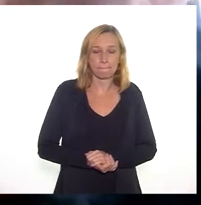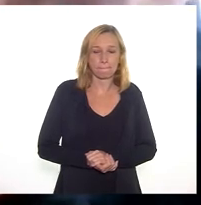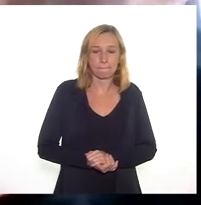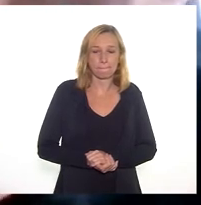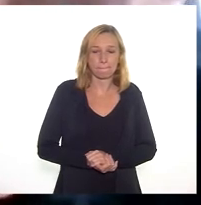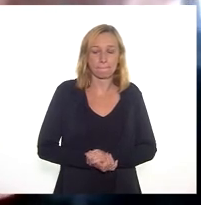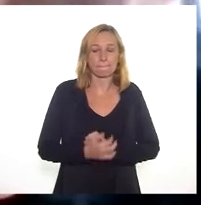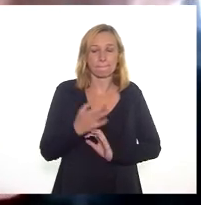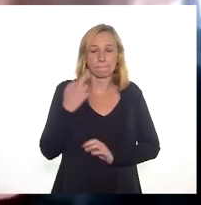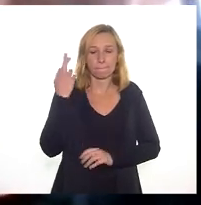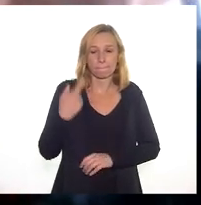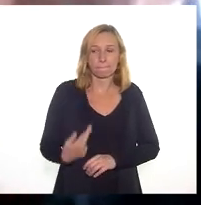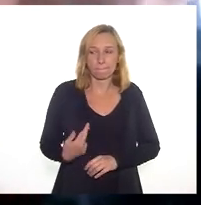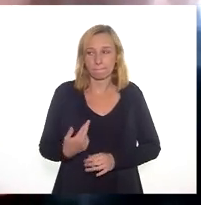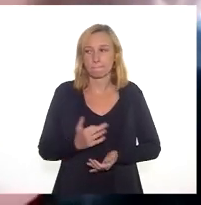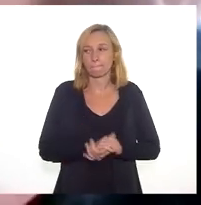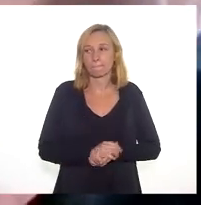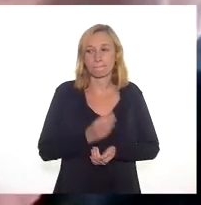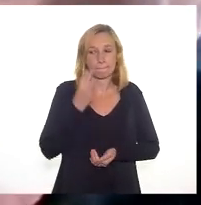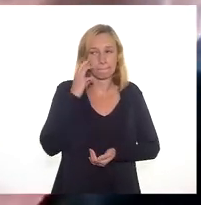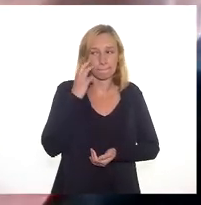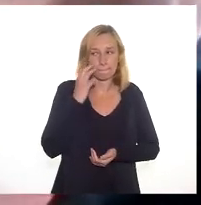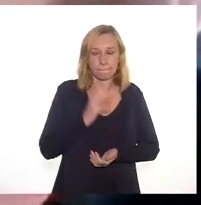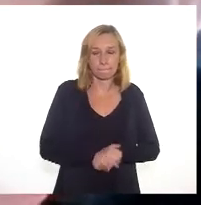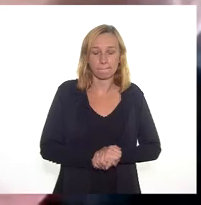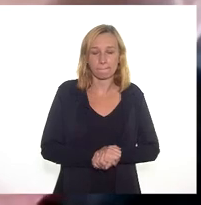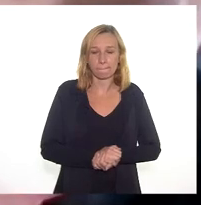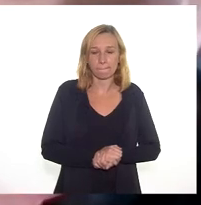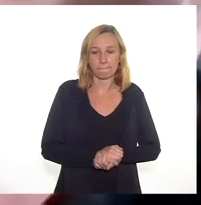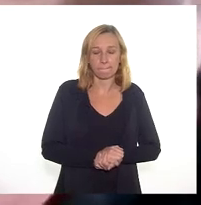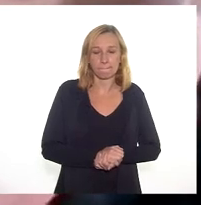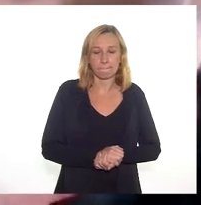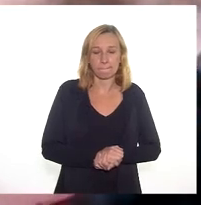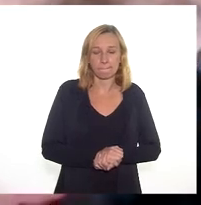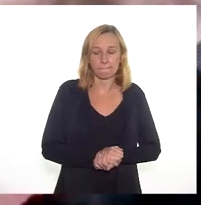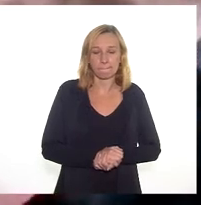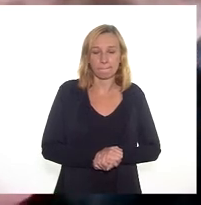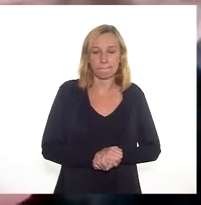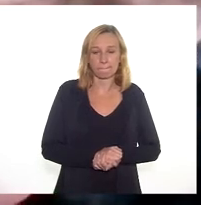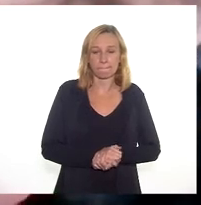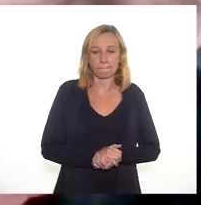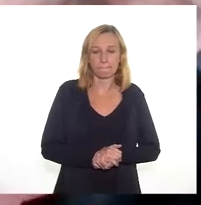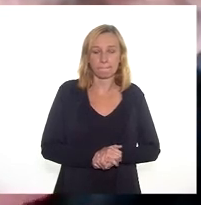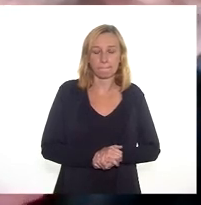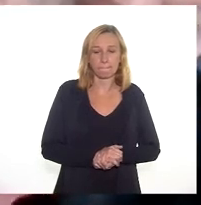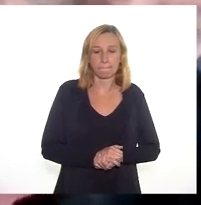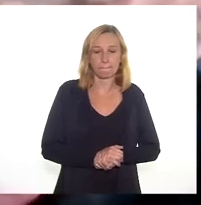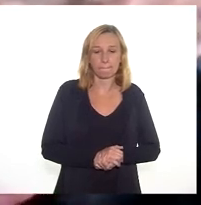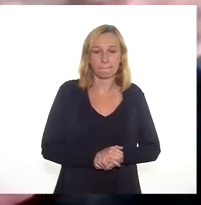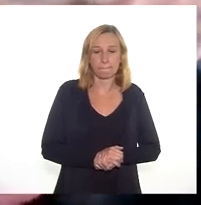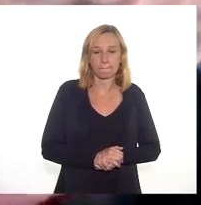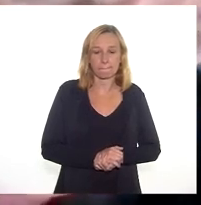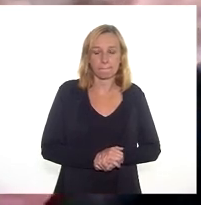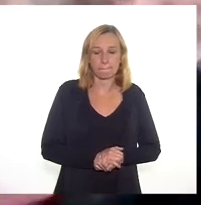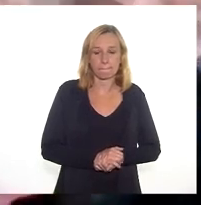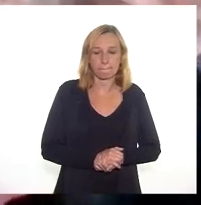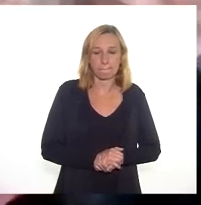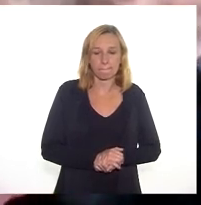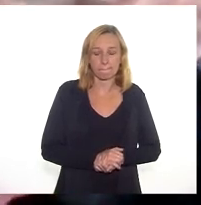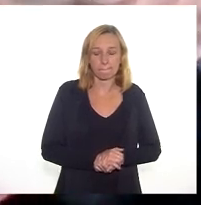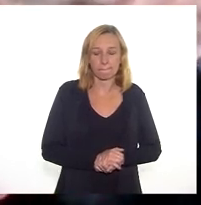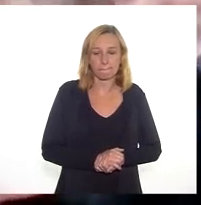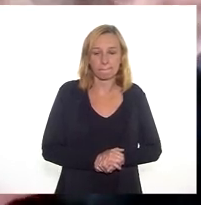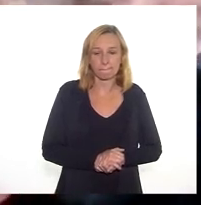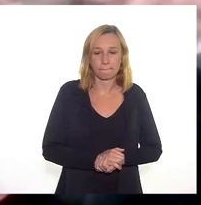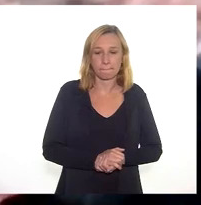a Renata, o Valdec, vou ver aqui todos os que são autores, o